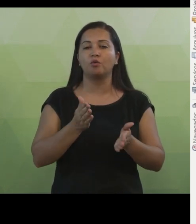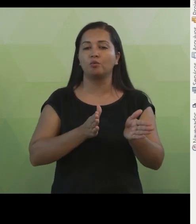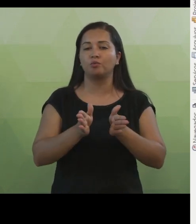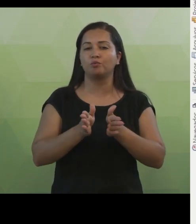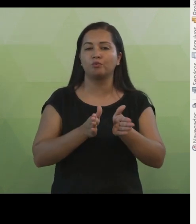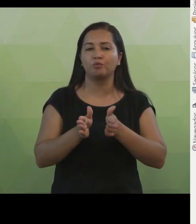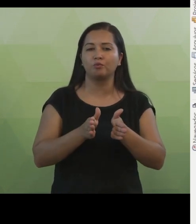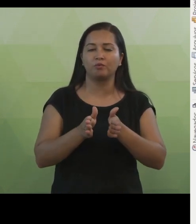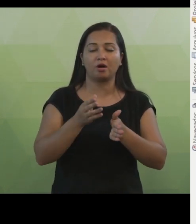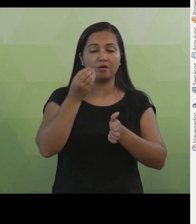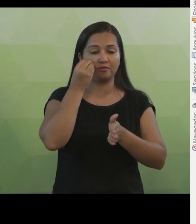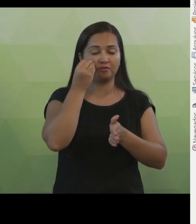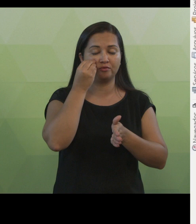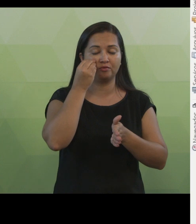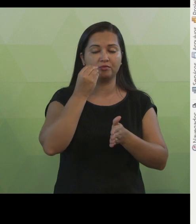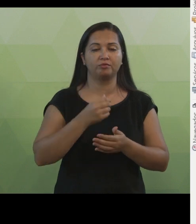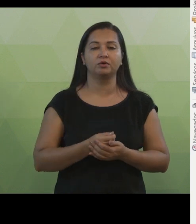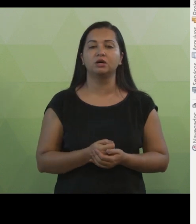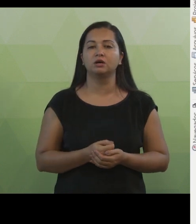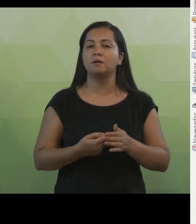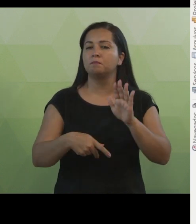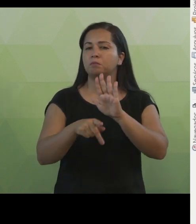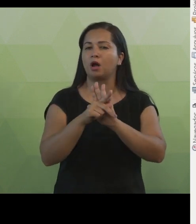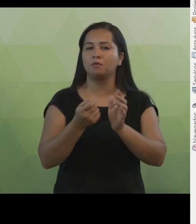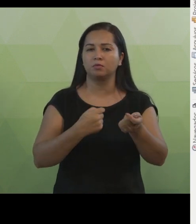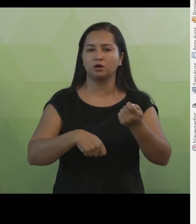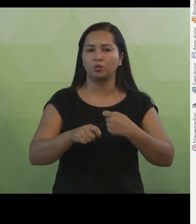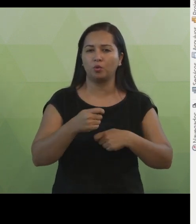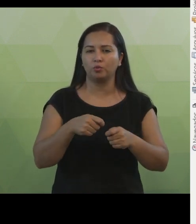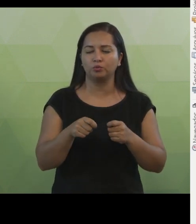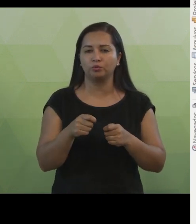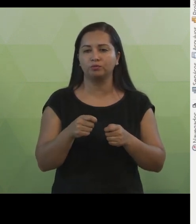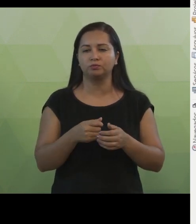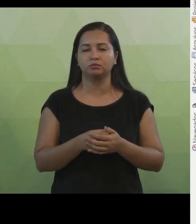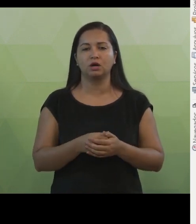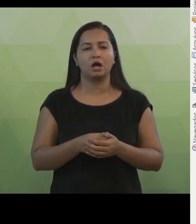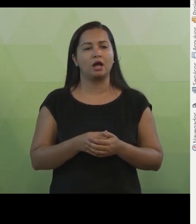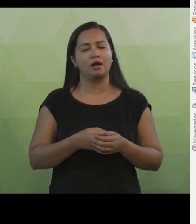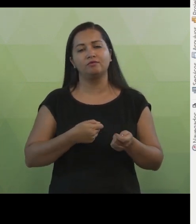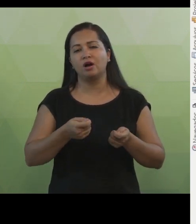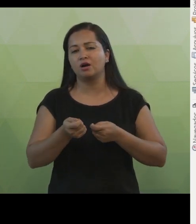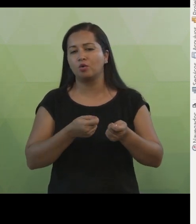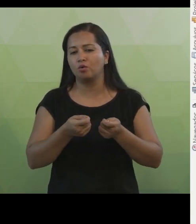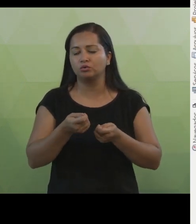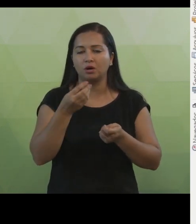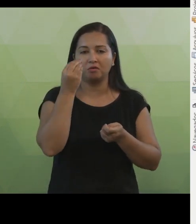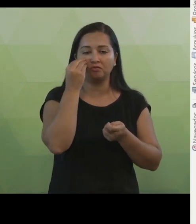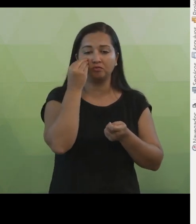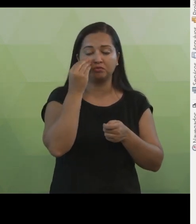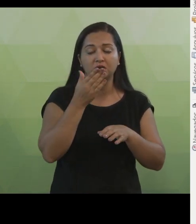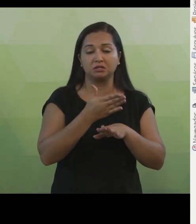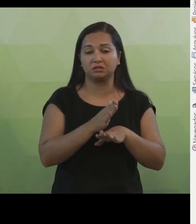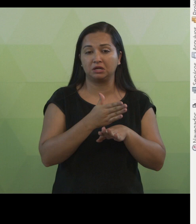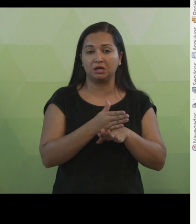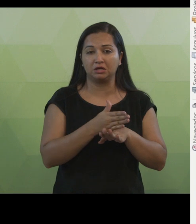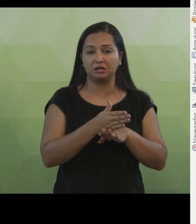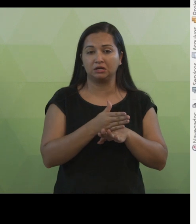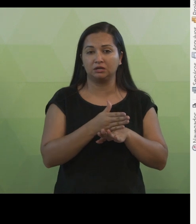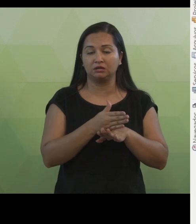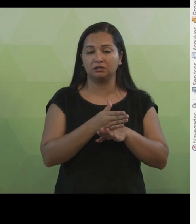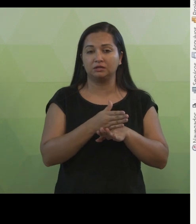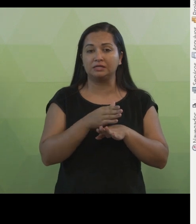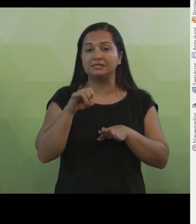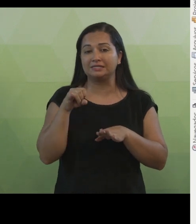saída. Fev. Então quer dizer que a posição 1 é fevereiro,